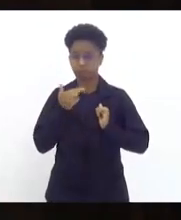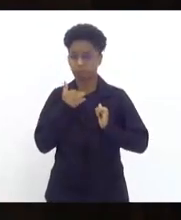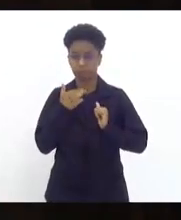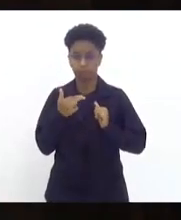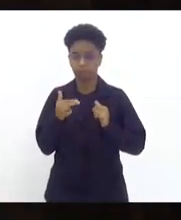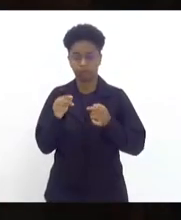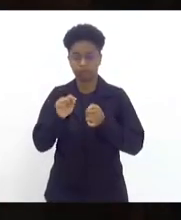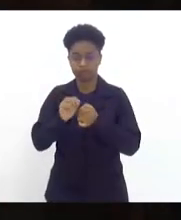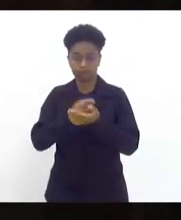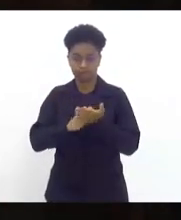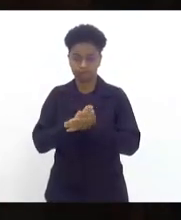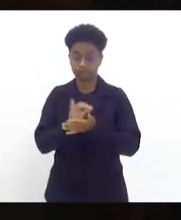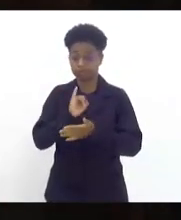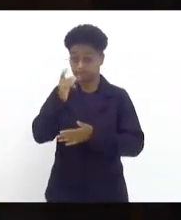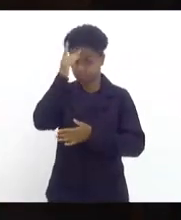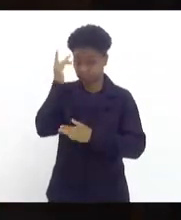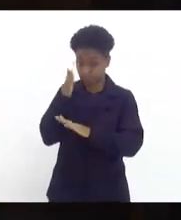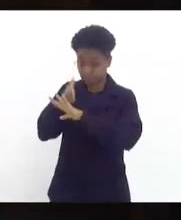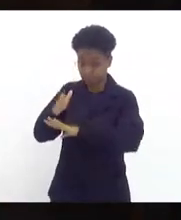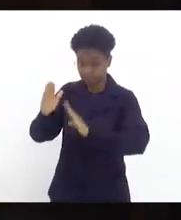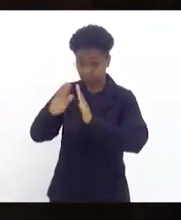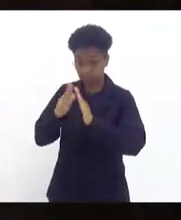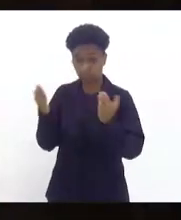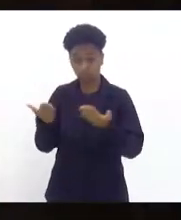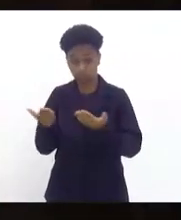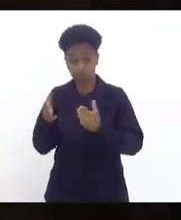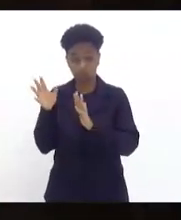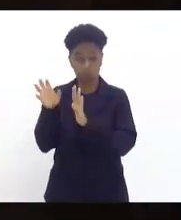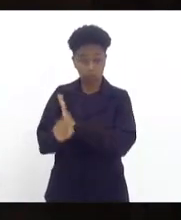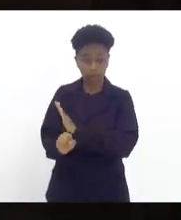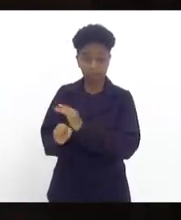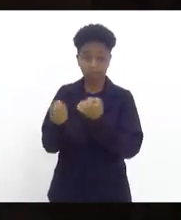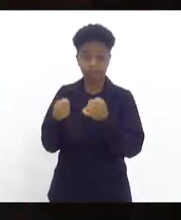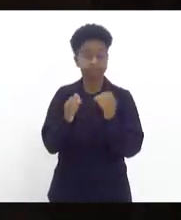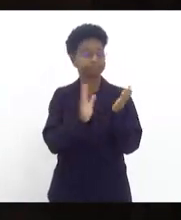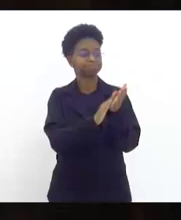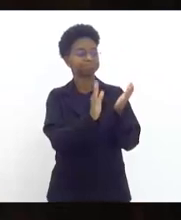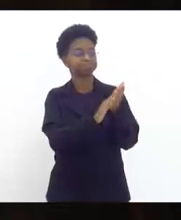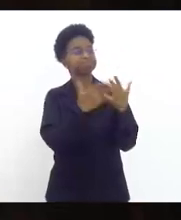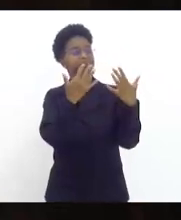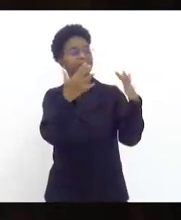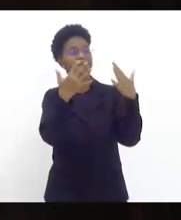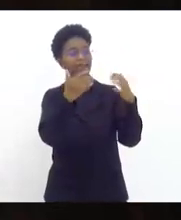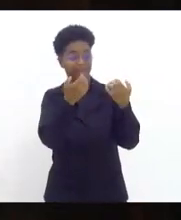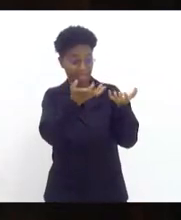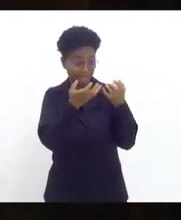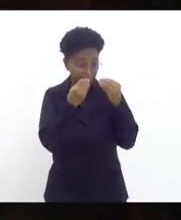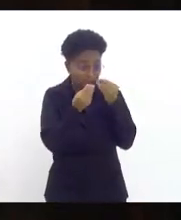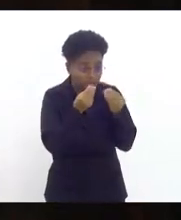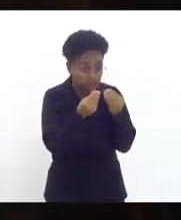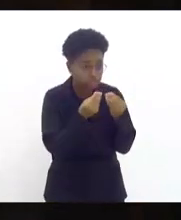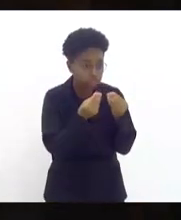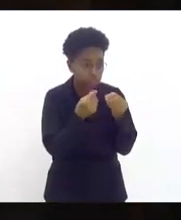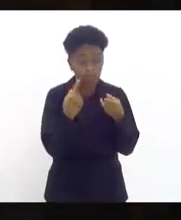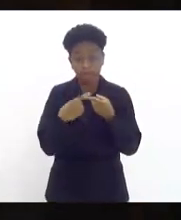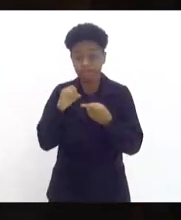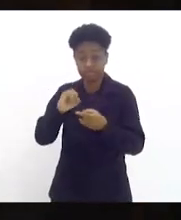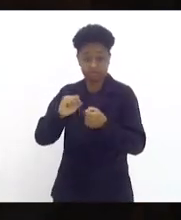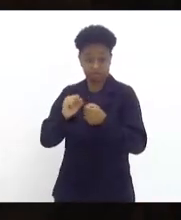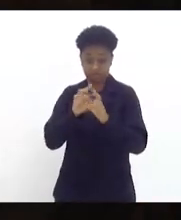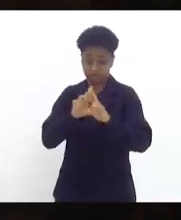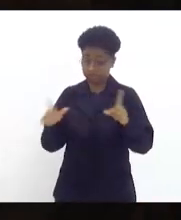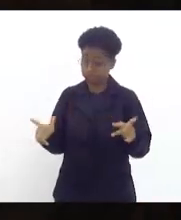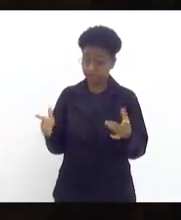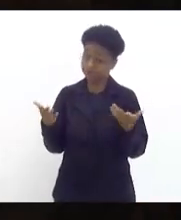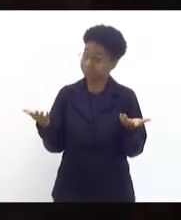se o cara entrar na tua casa hoje assaltar você você tem que bater palma para ele fazer que é um lanche porque se você fizer alguma coisa diferente